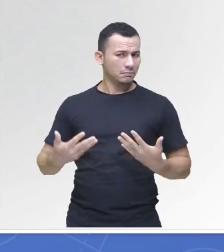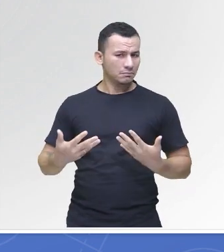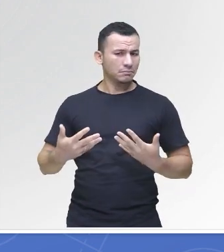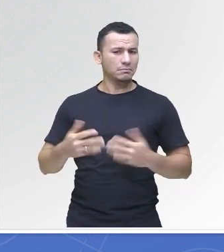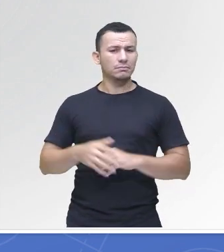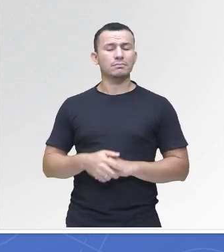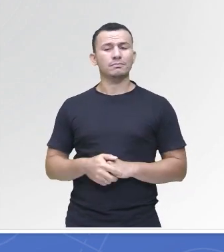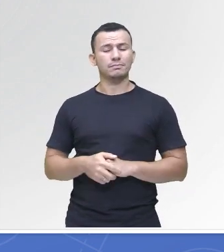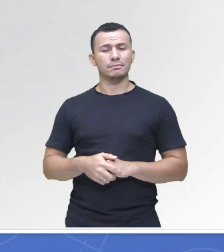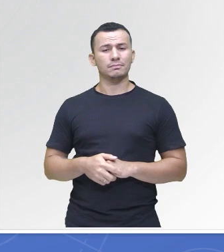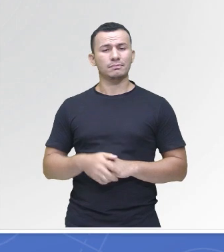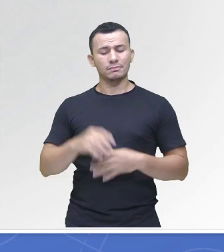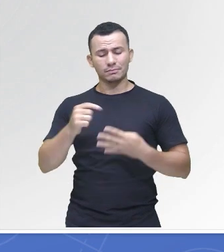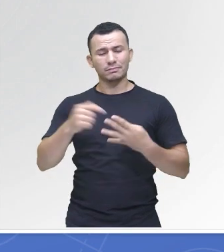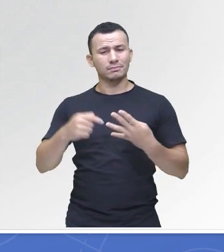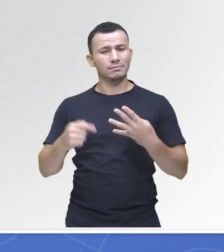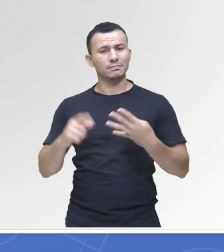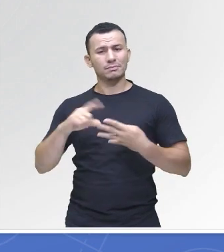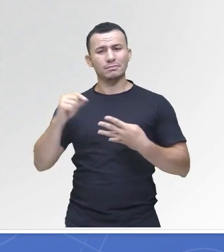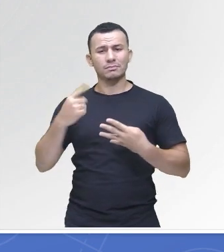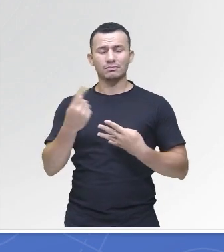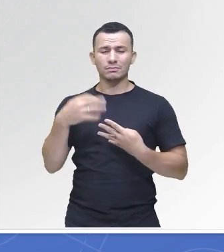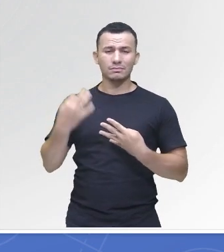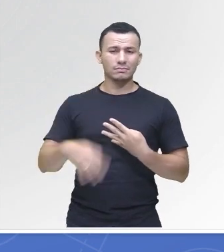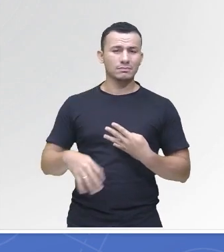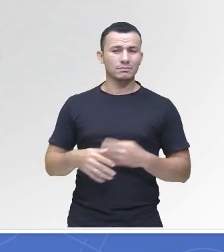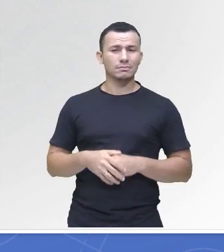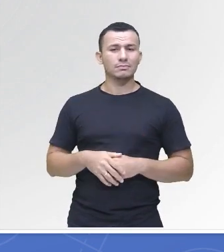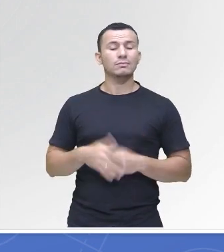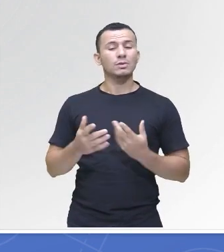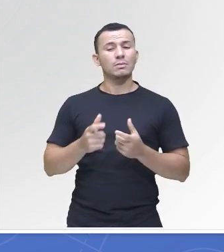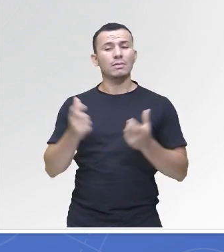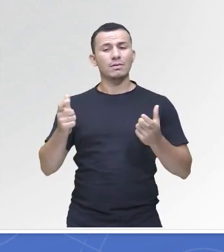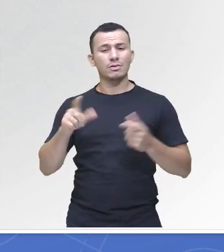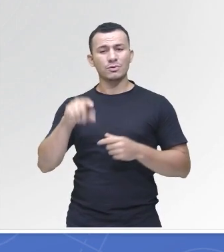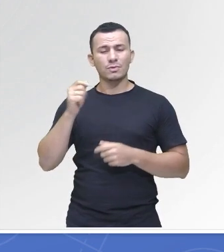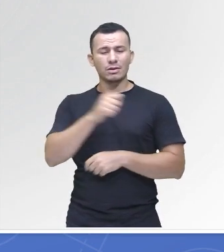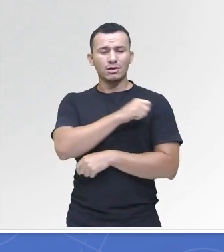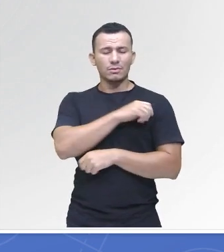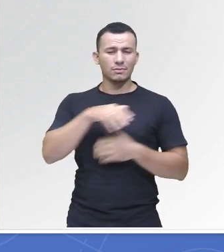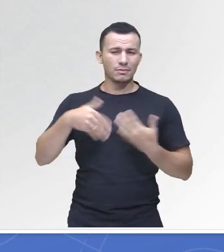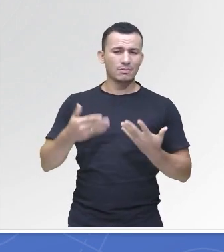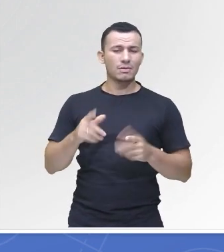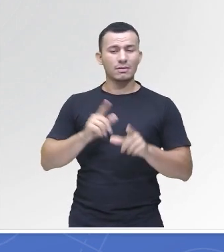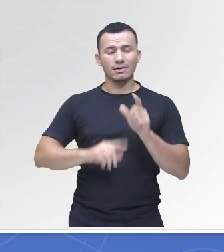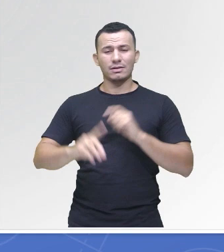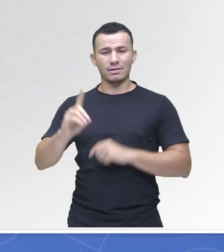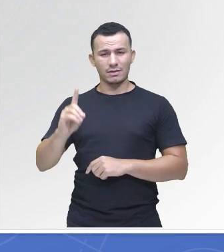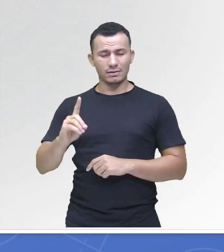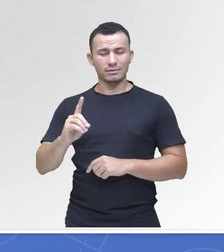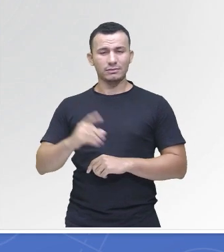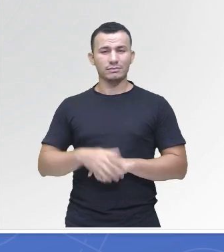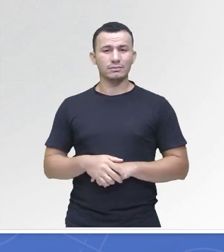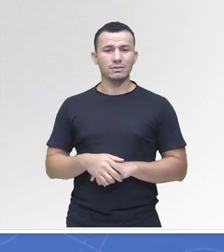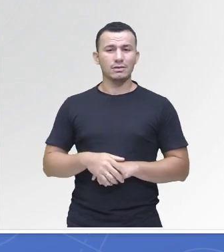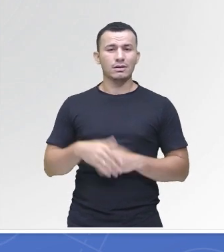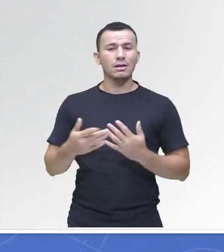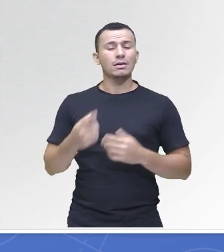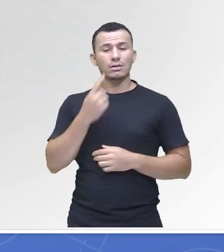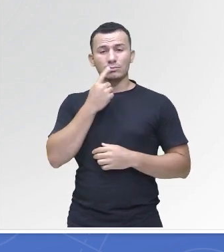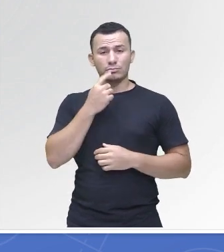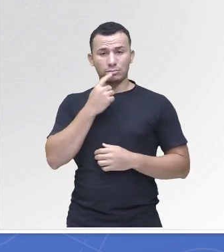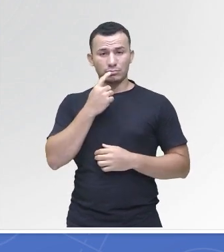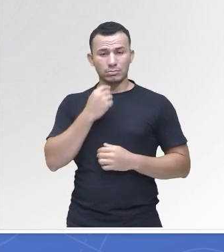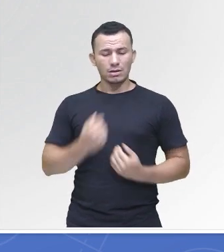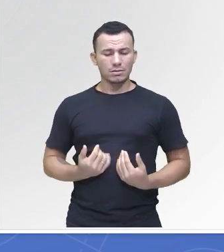resposta correta dessa questão é realmente o que a maioria marcou, é a alternativa D. Né? Então, o sangue que vem